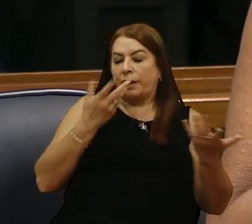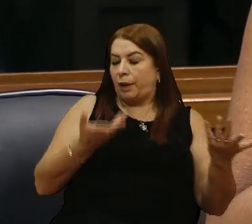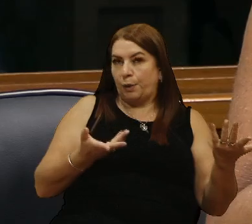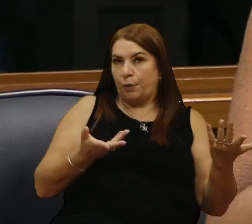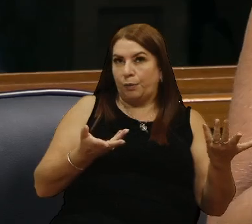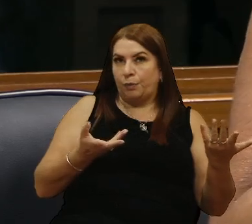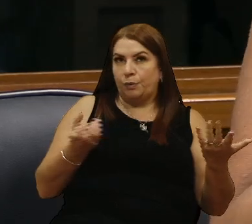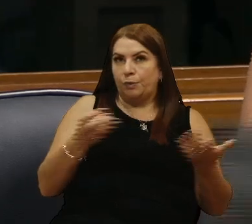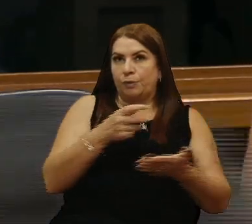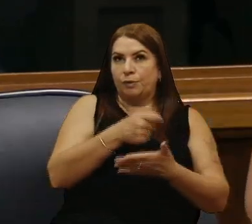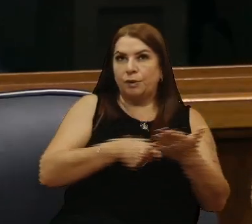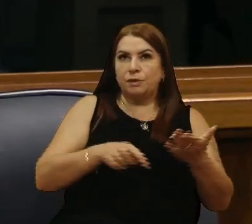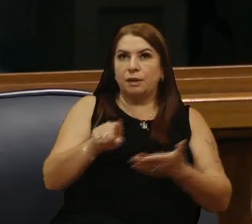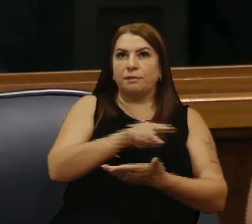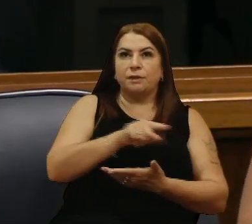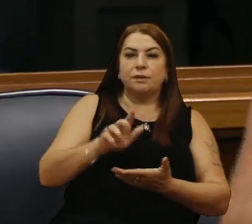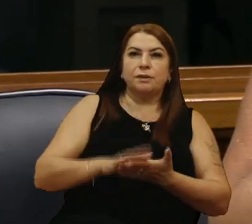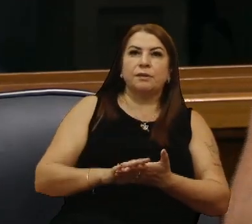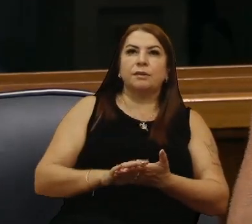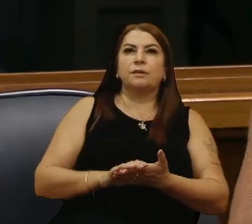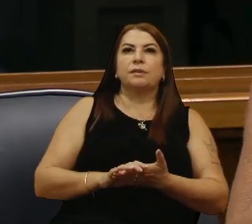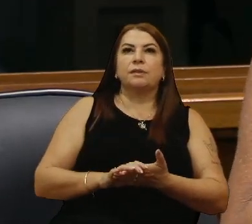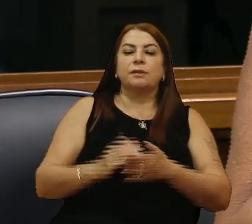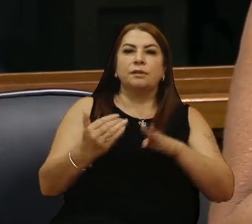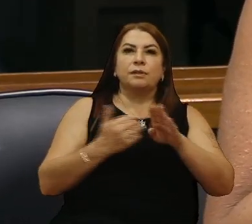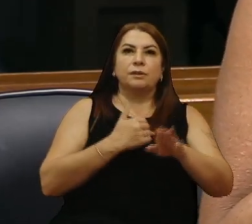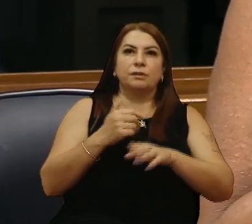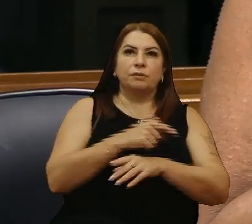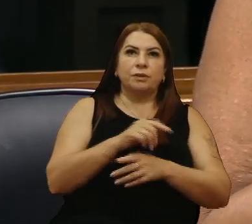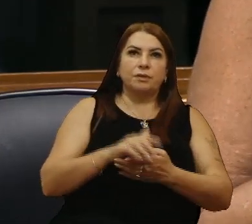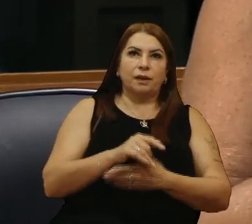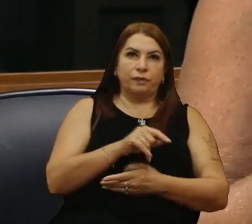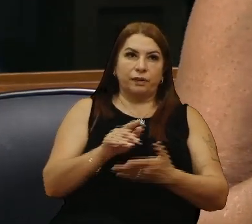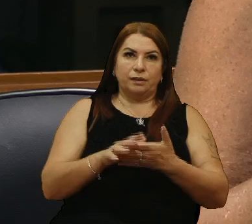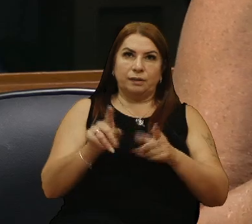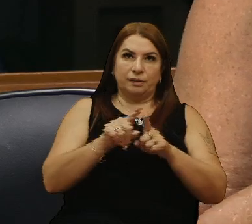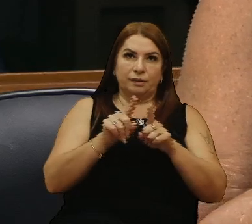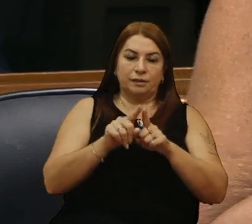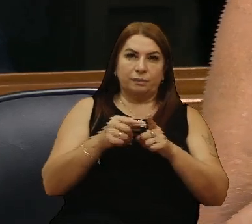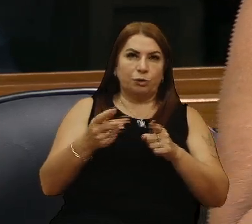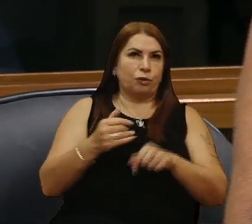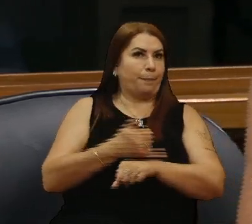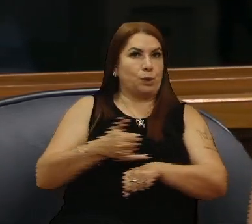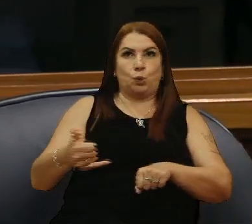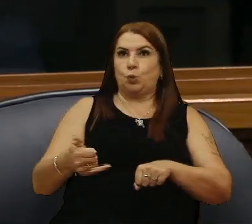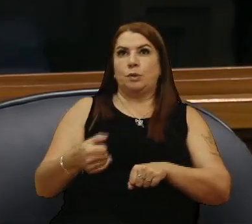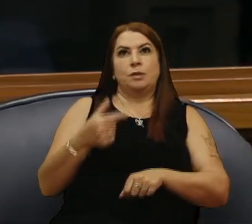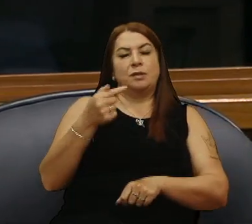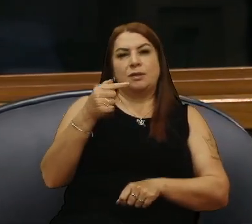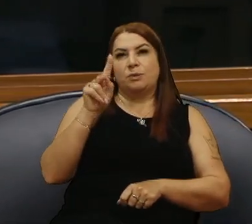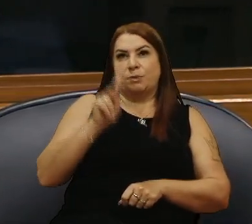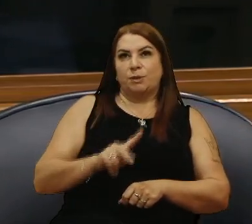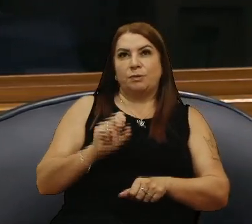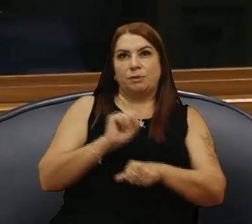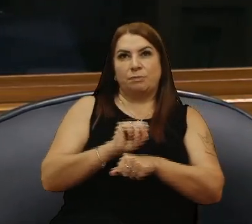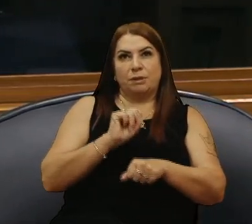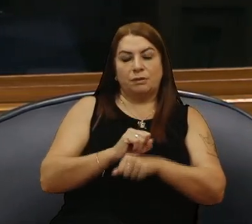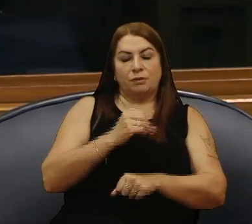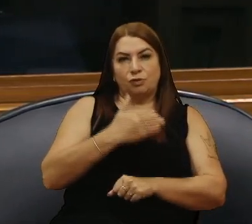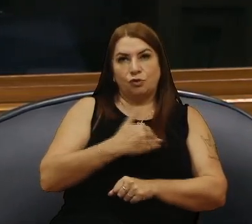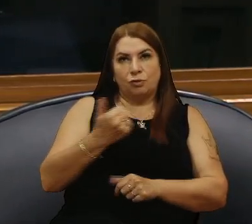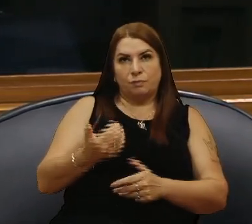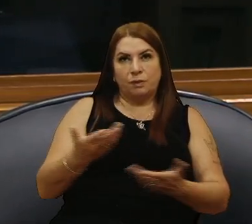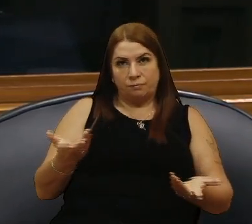que é um novo concurso. Esse do trânsito está caindo de maduro, né? Então, são 7 pessoas que estão esperando a ser